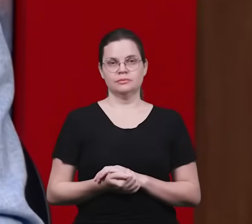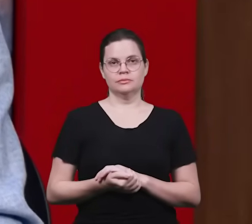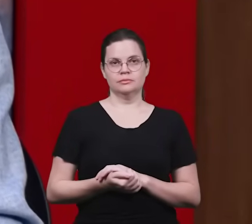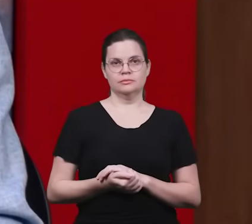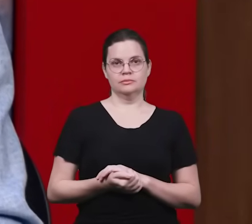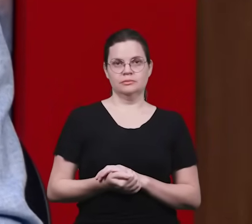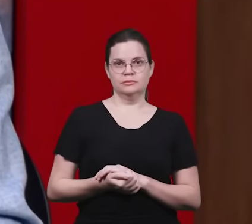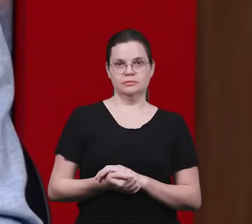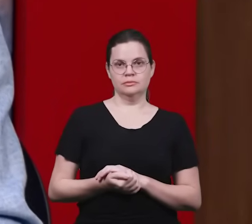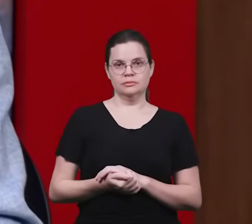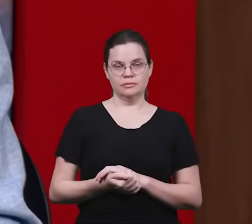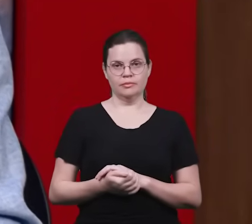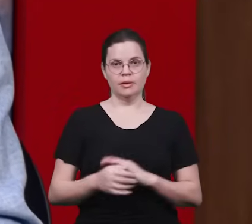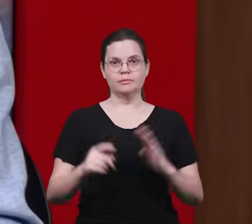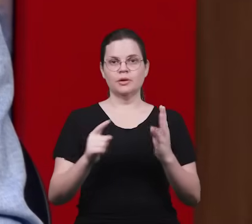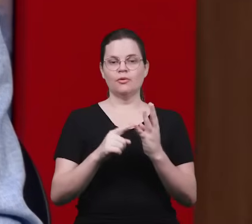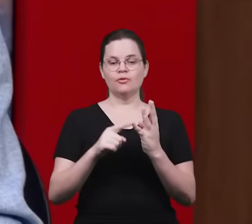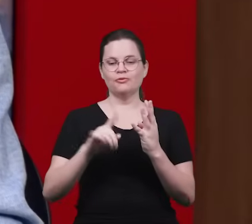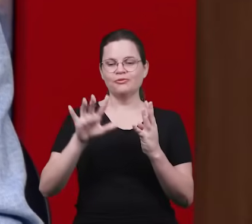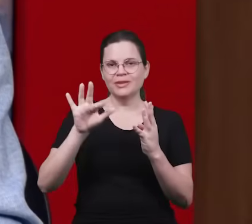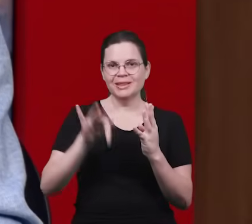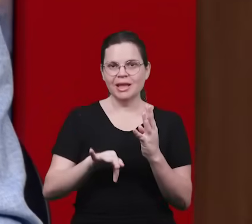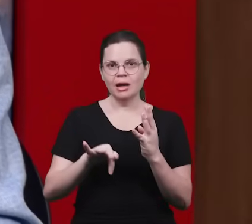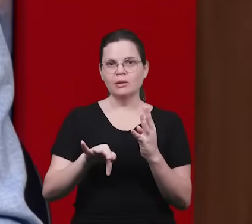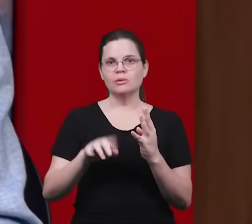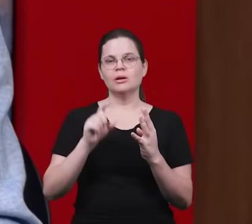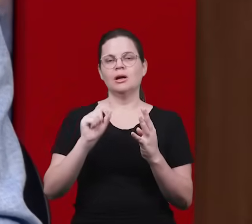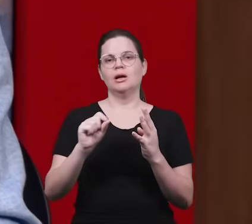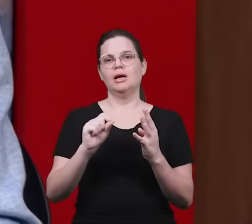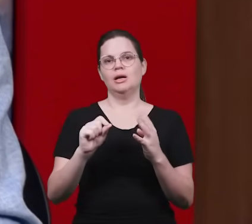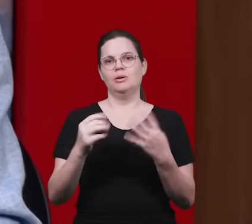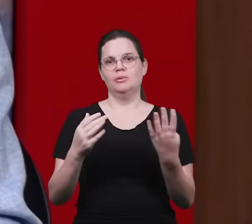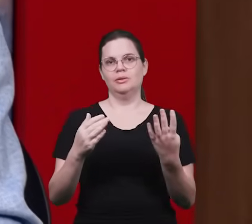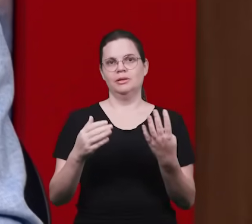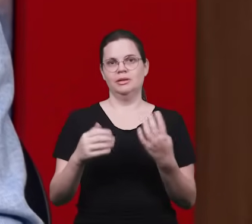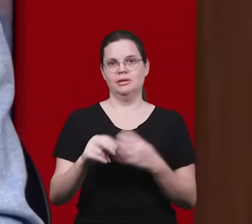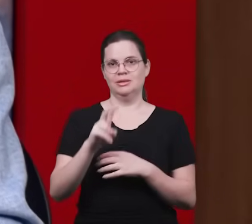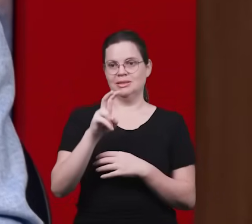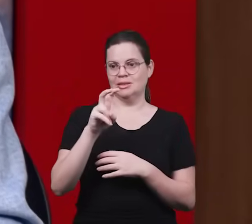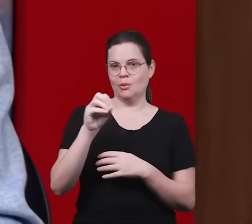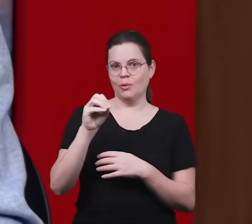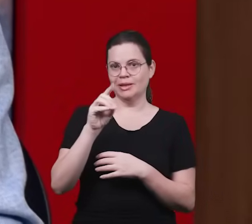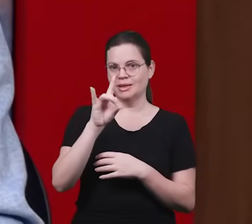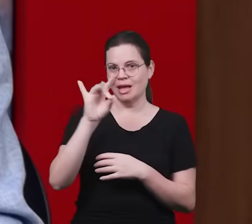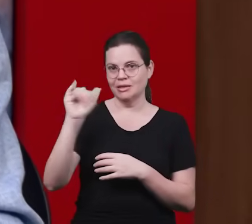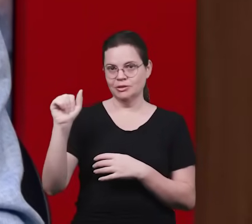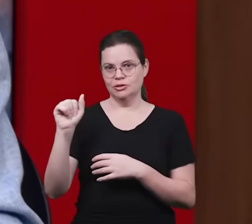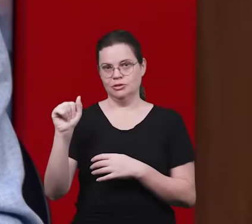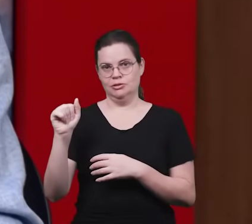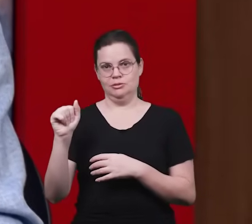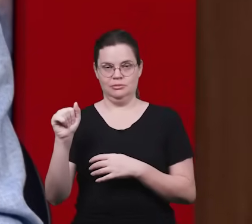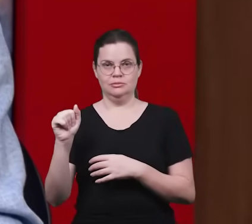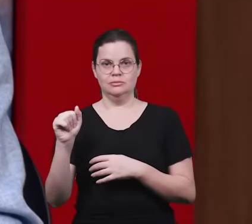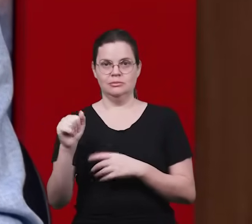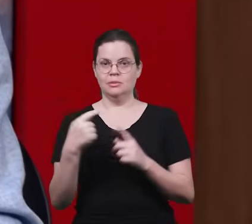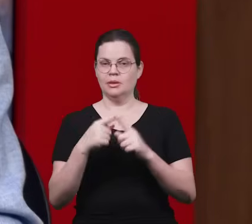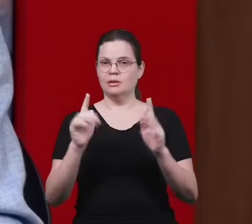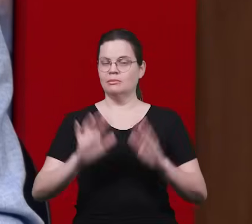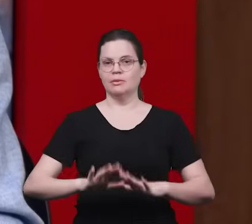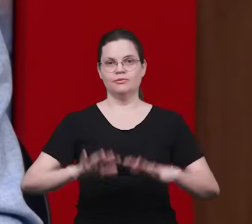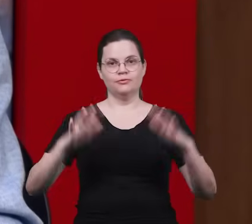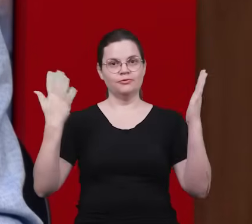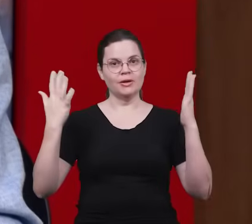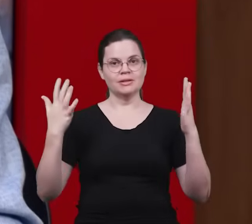encerrava no 50º dia do terceiro mês. Então, era uma festa extraordinária, uma festa